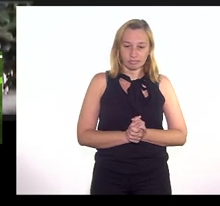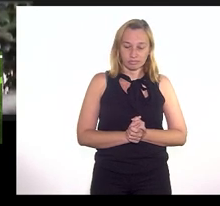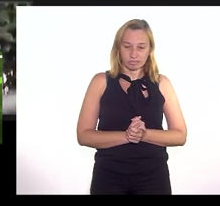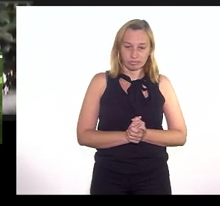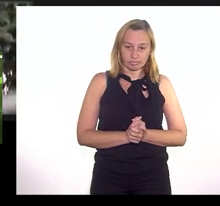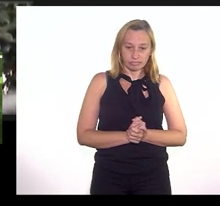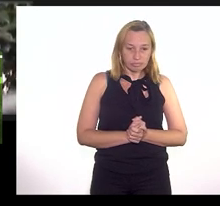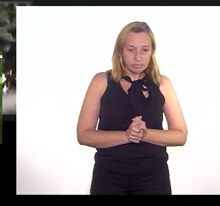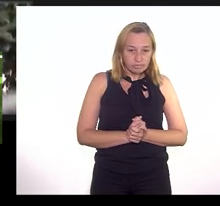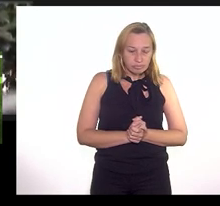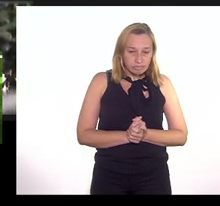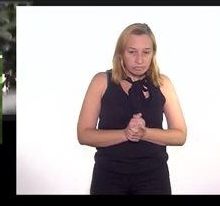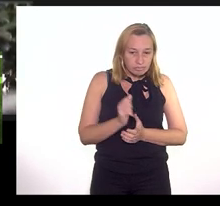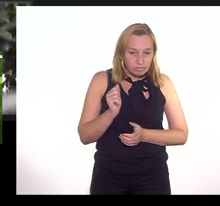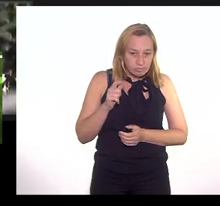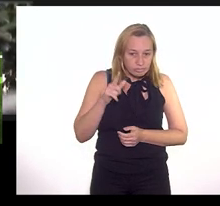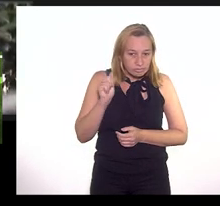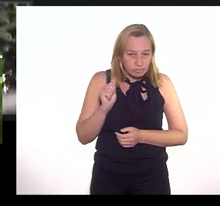sem som.